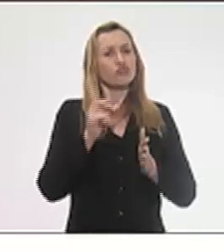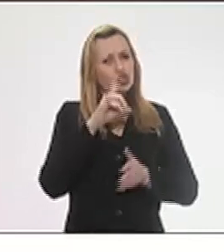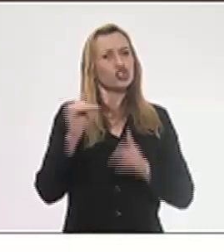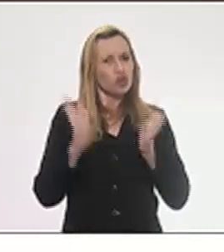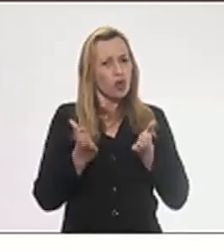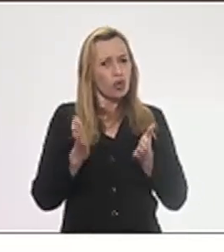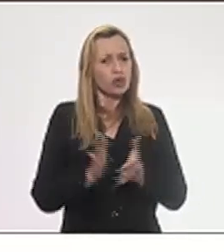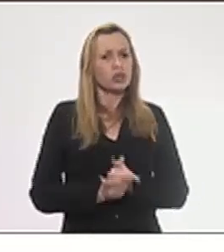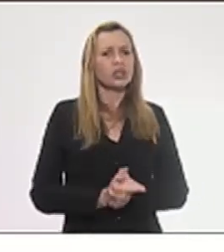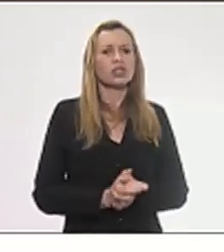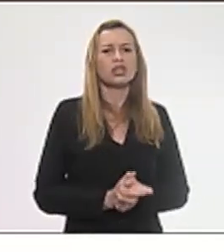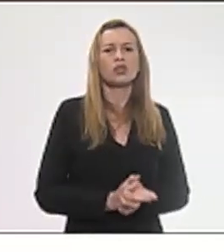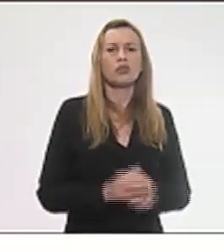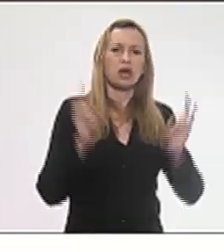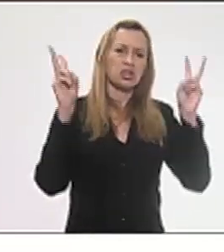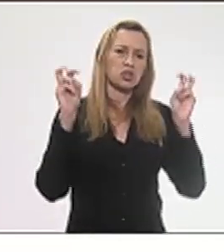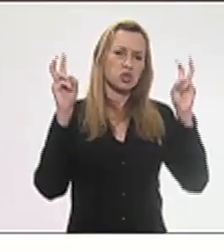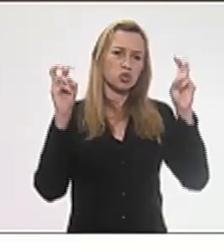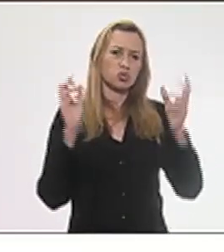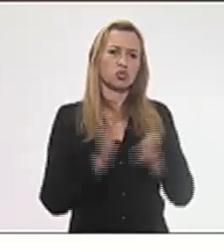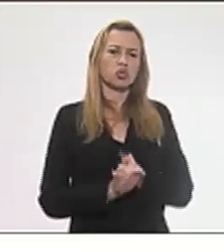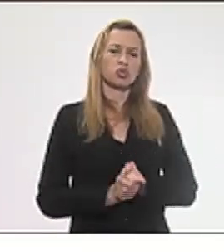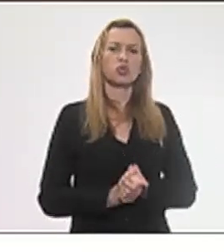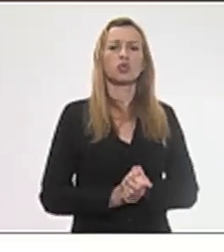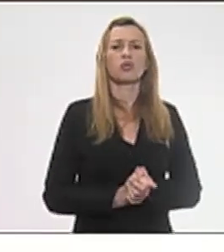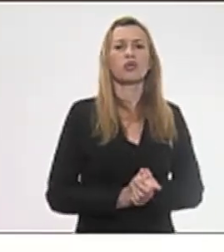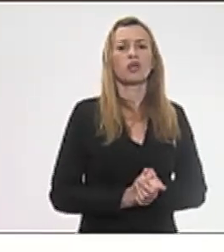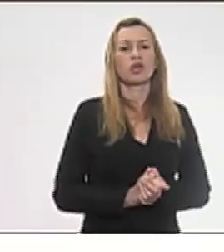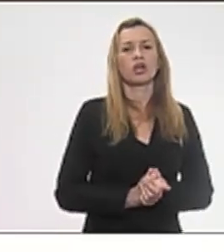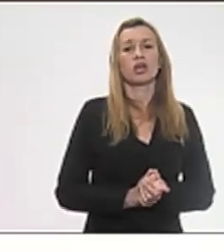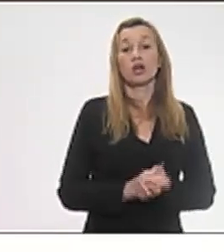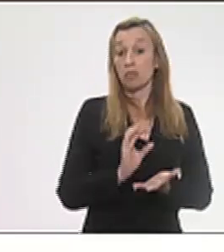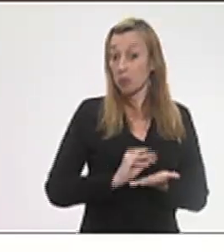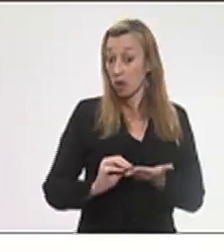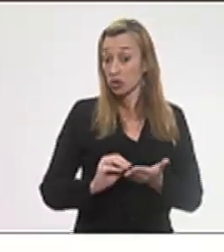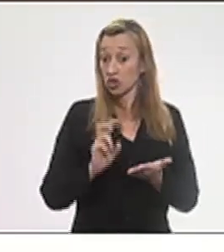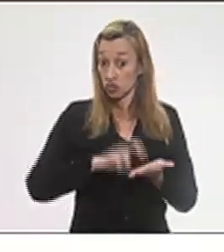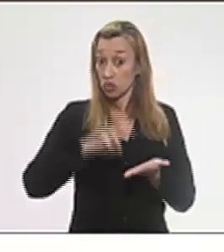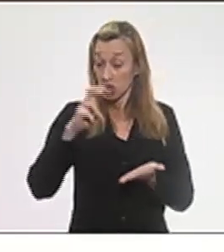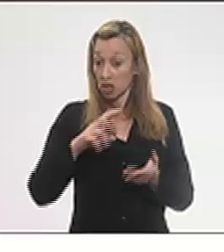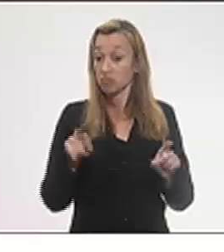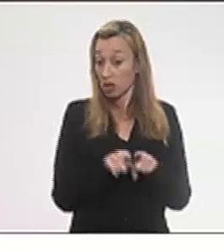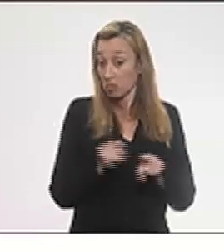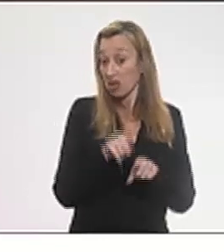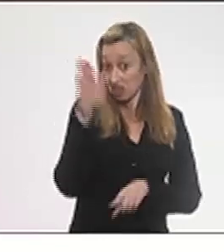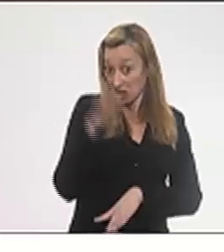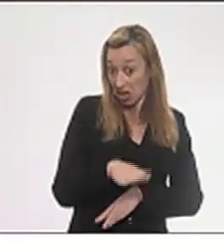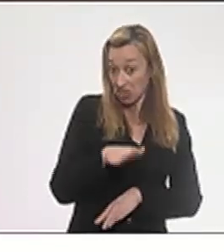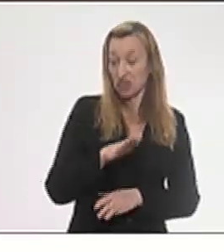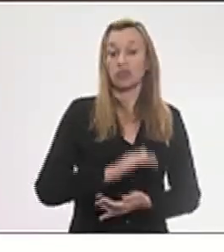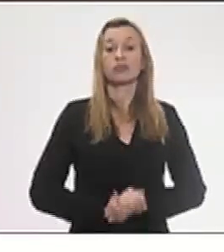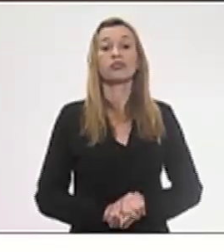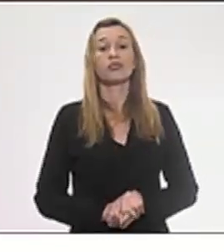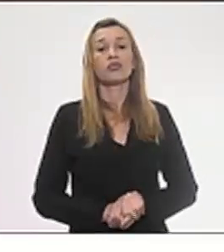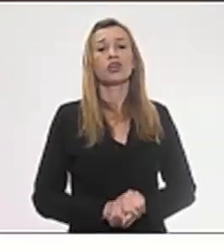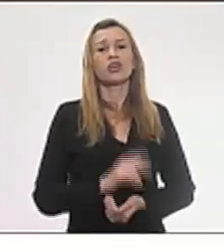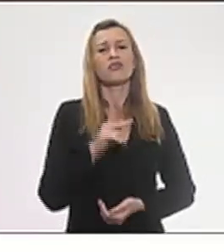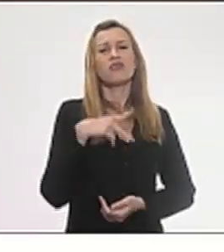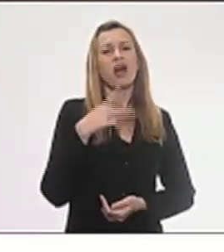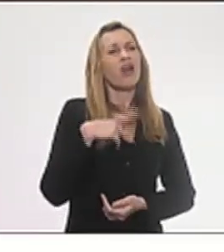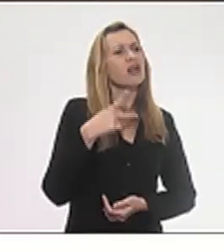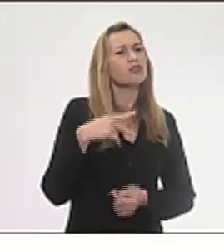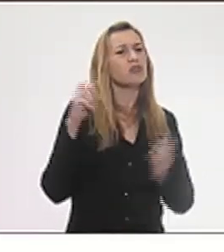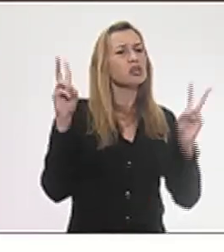hoje, a matéria vindo à pauta pela parte da manhã e também agora pela parte da tarde, falando